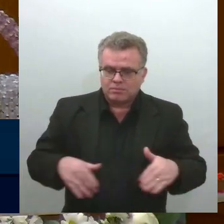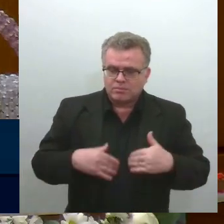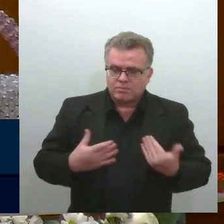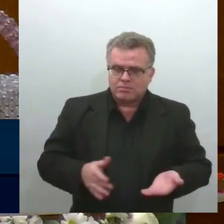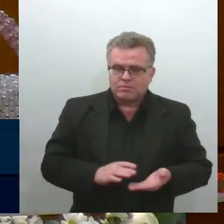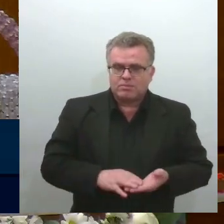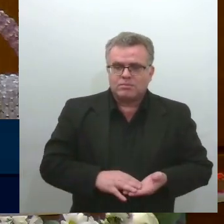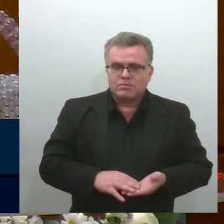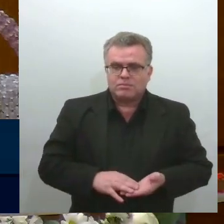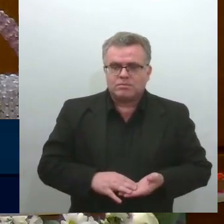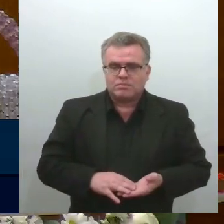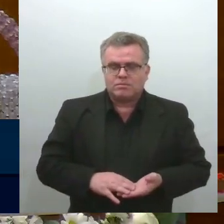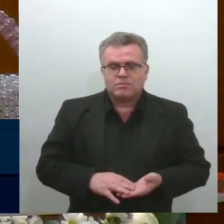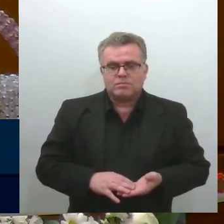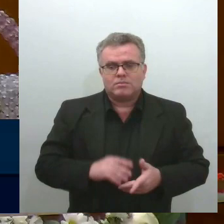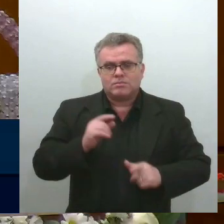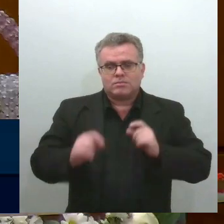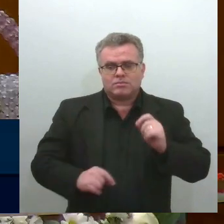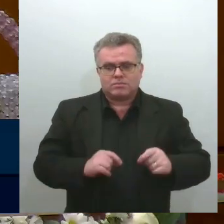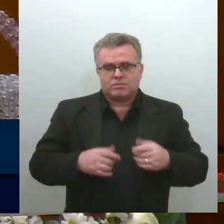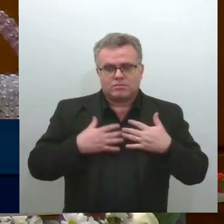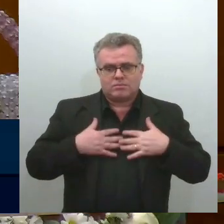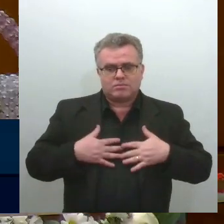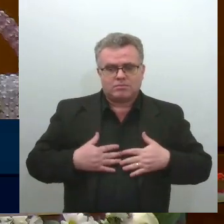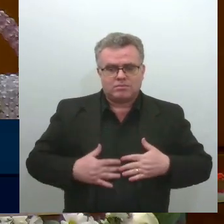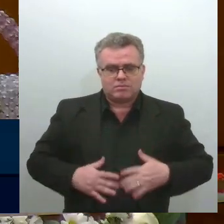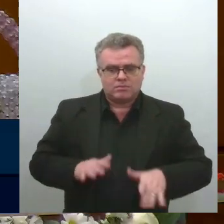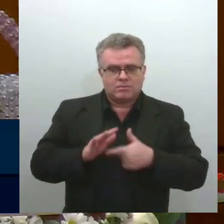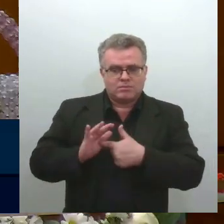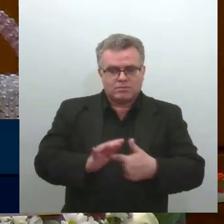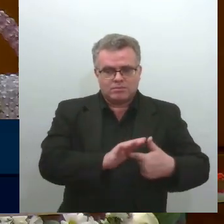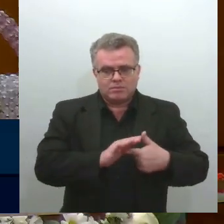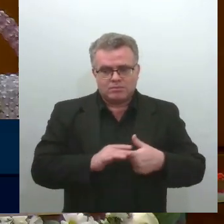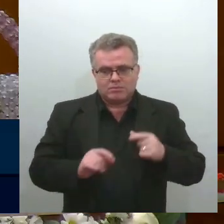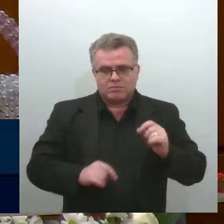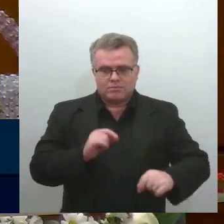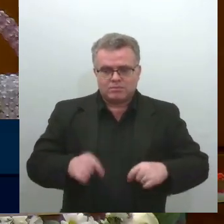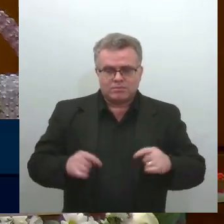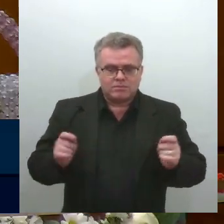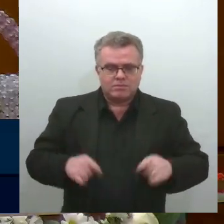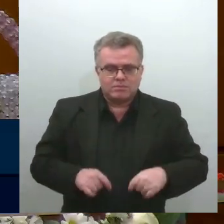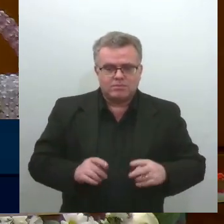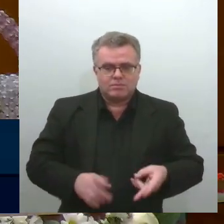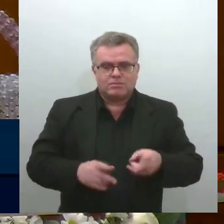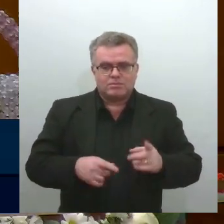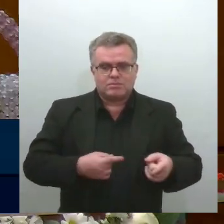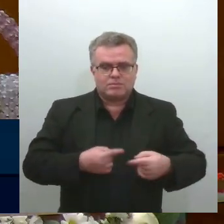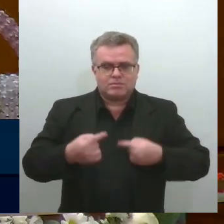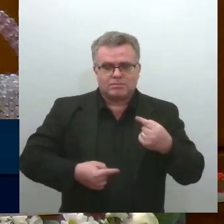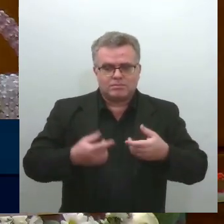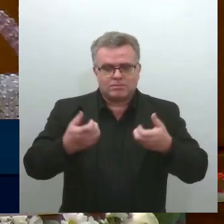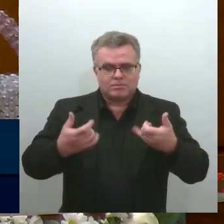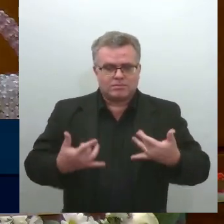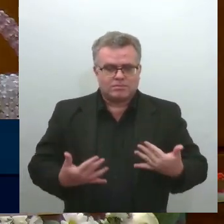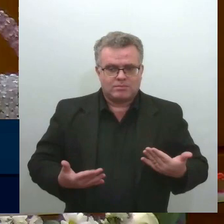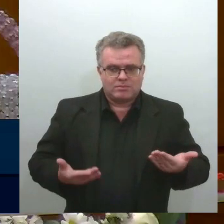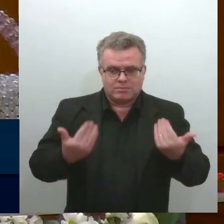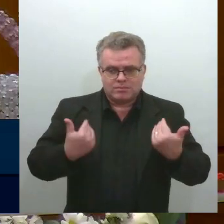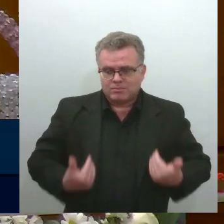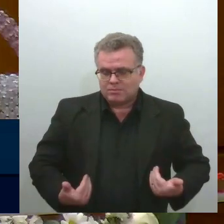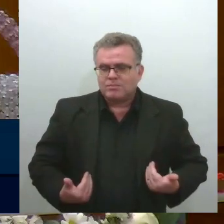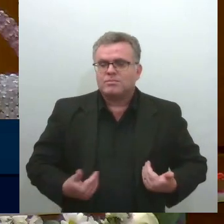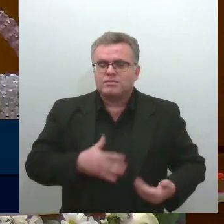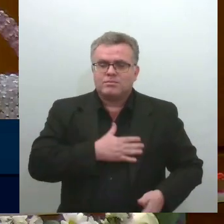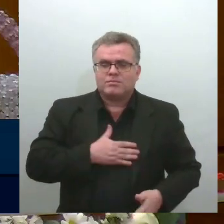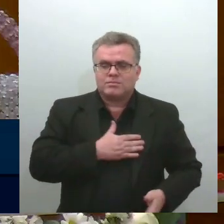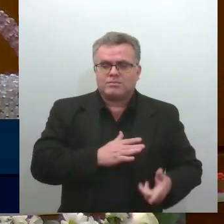vou falar sobre... Posso falar também, né, Lidiane? Ah, sobre tendência, né? Sobre a renda irlandesa, tá?